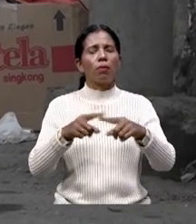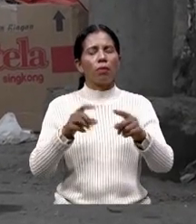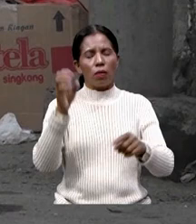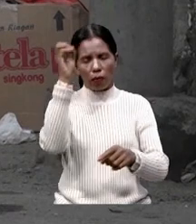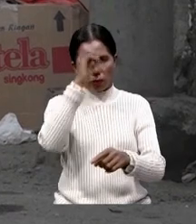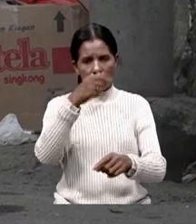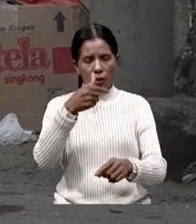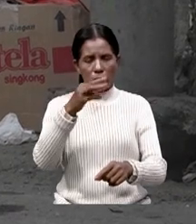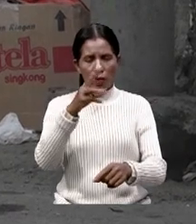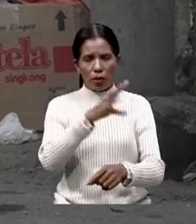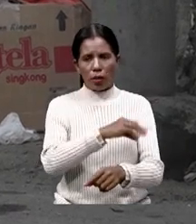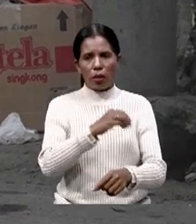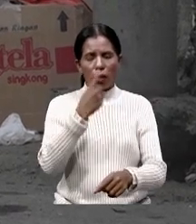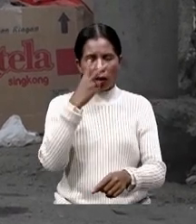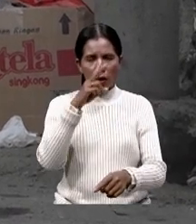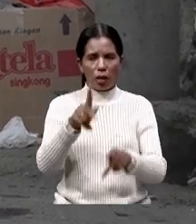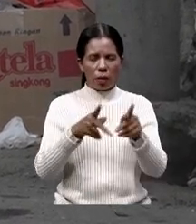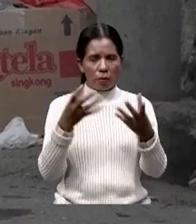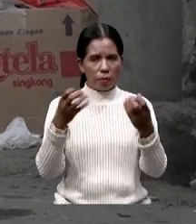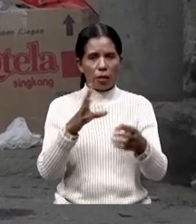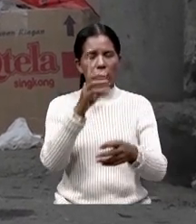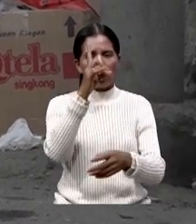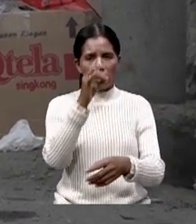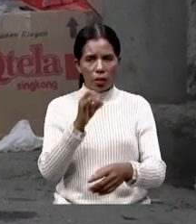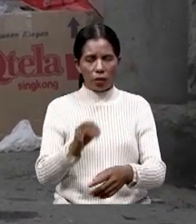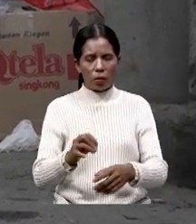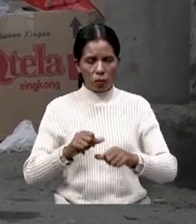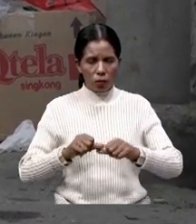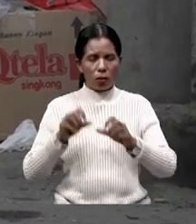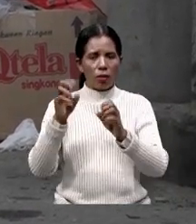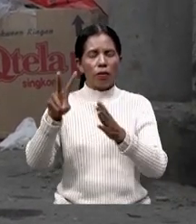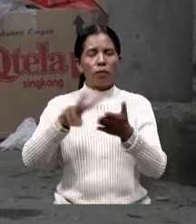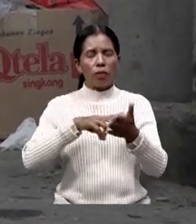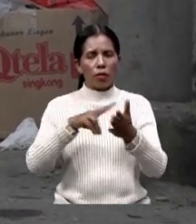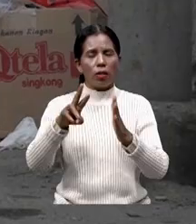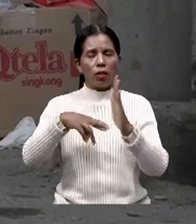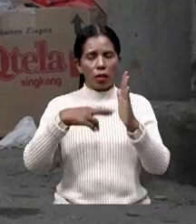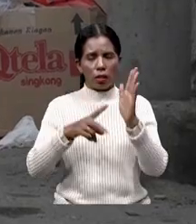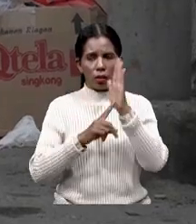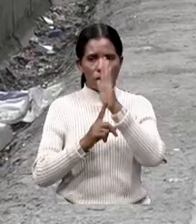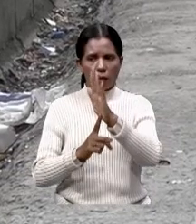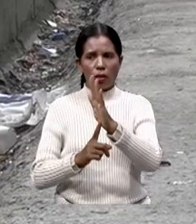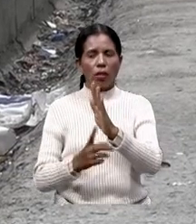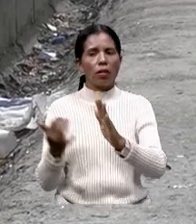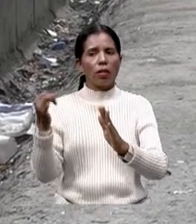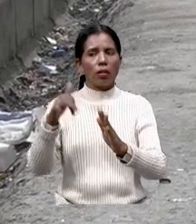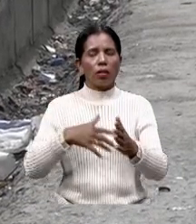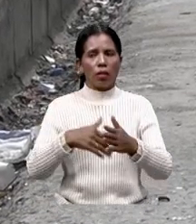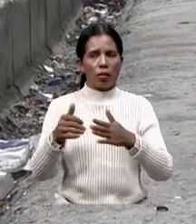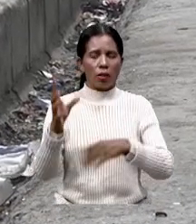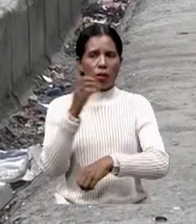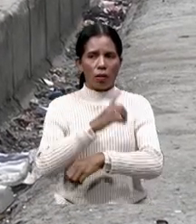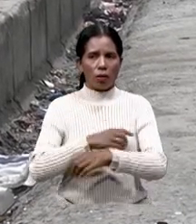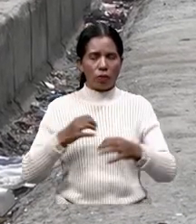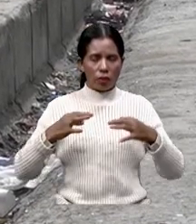observação GMN durante ne, Cidadão Balon e a capital dele continua viola regras neve força ona, além de ne, da laruma e haloron